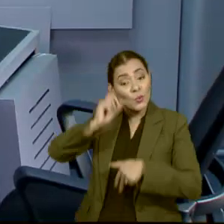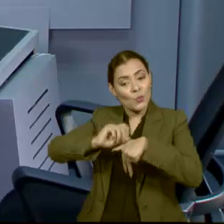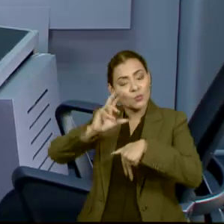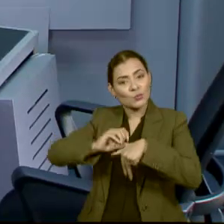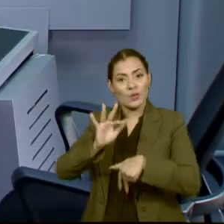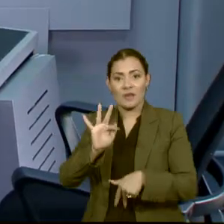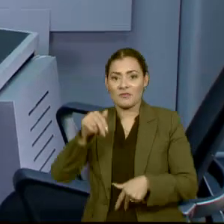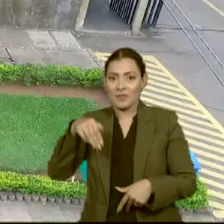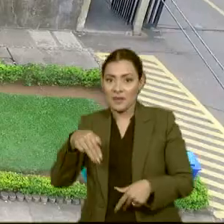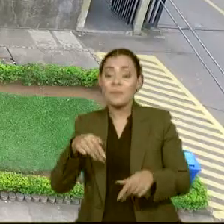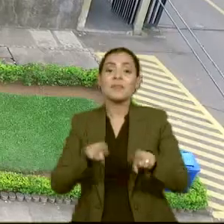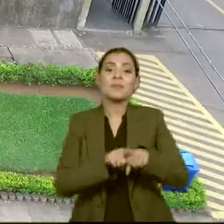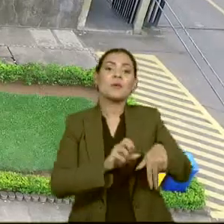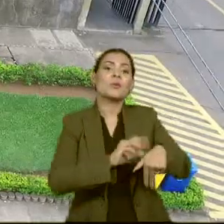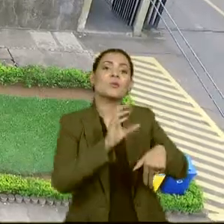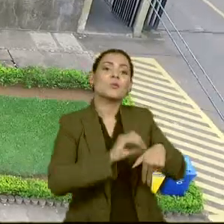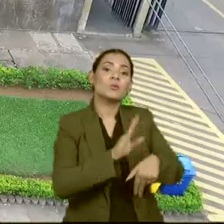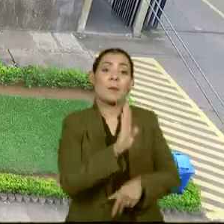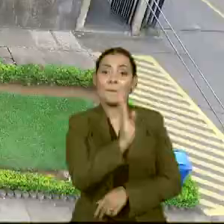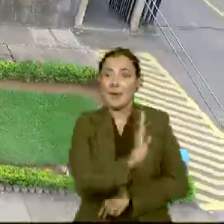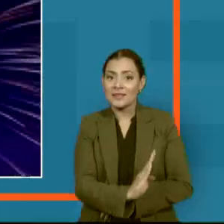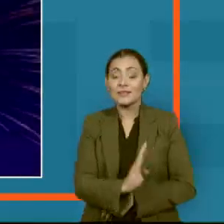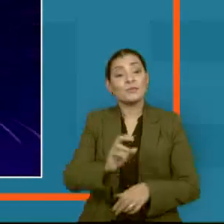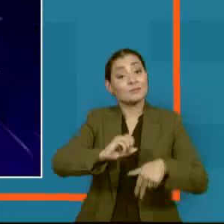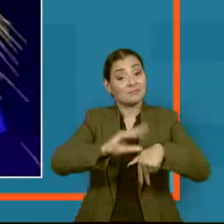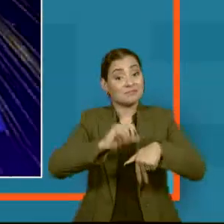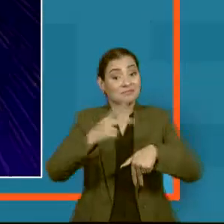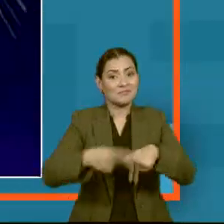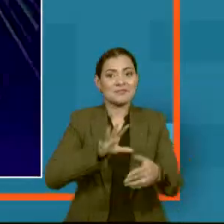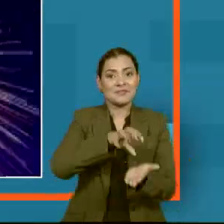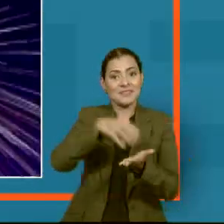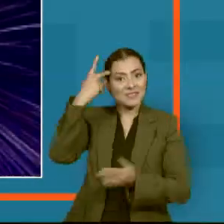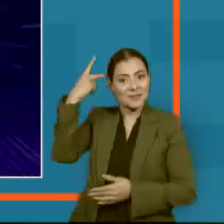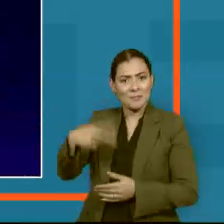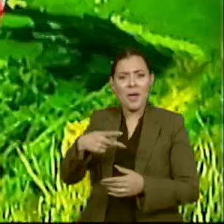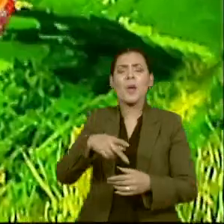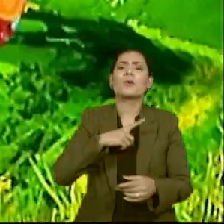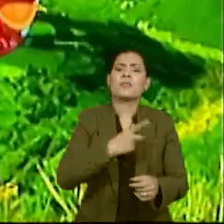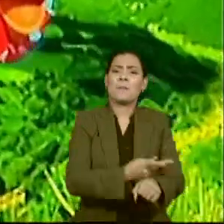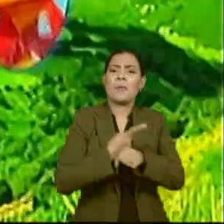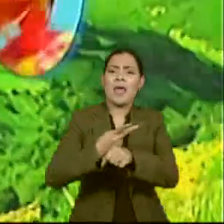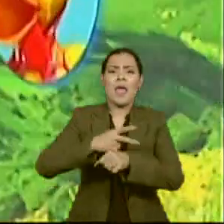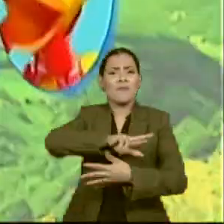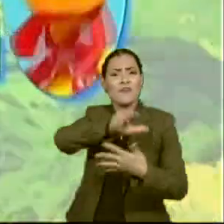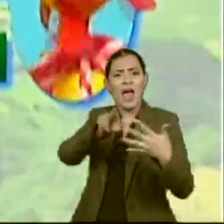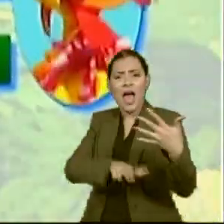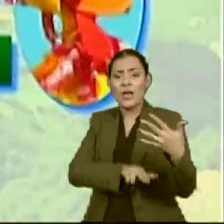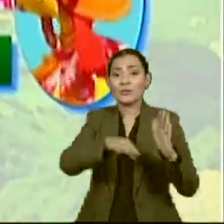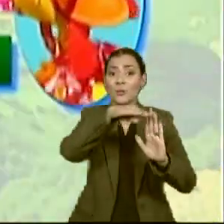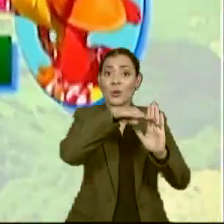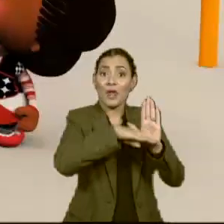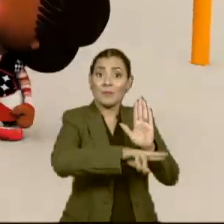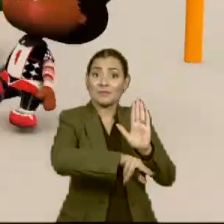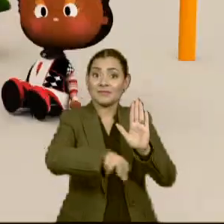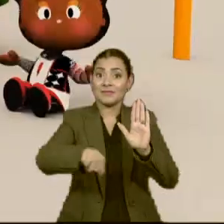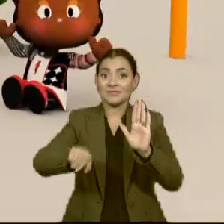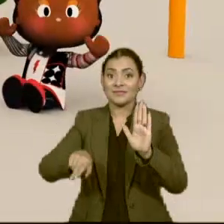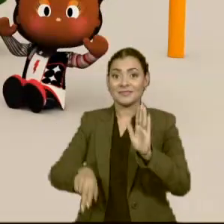Cultura Brasil e da TV Cultura de São Paulo. Bem-vindos à TV de premiados programas infantos juvenis,